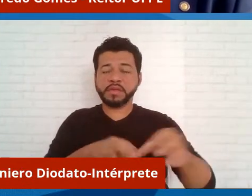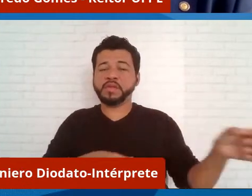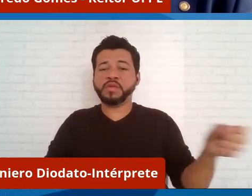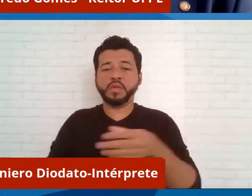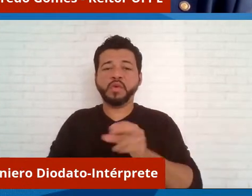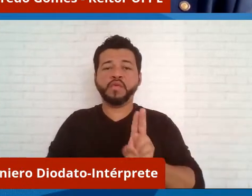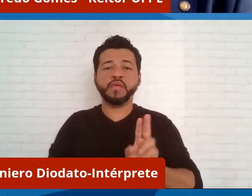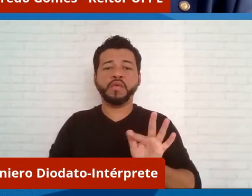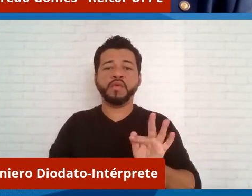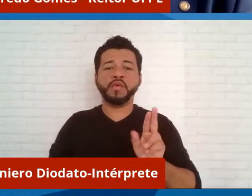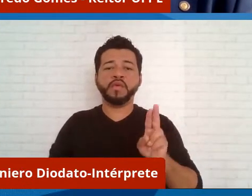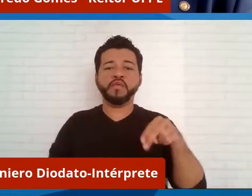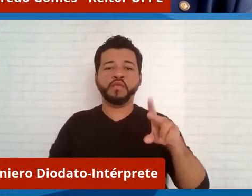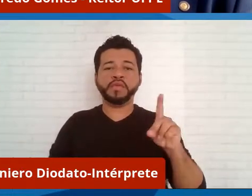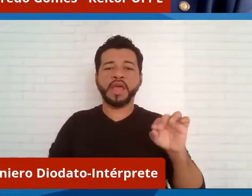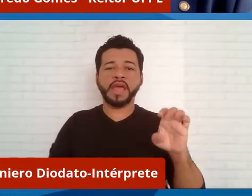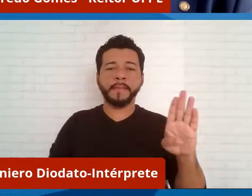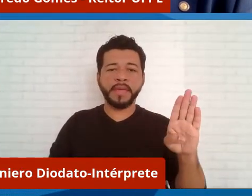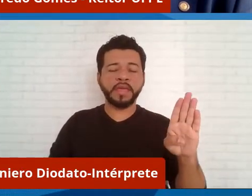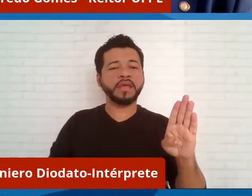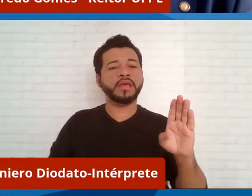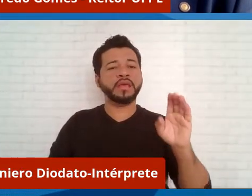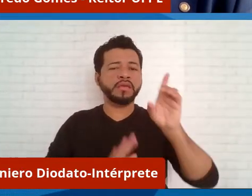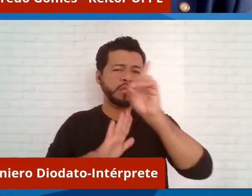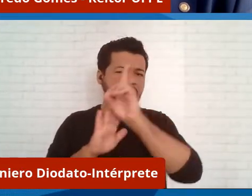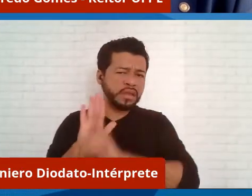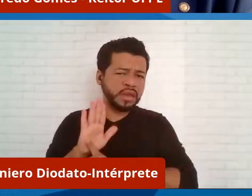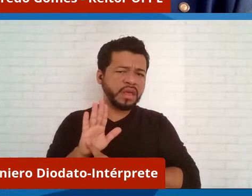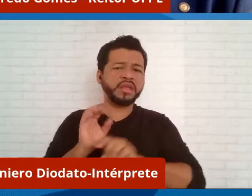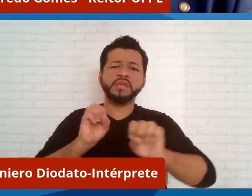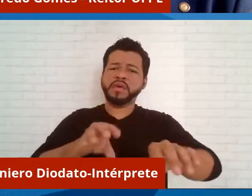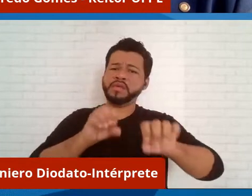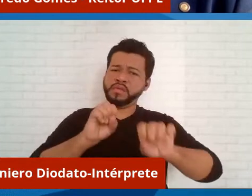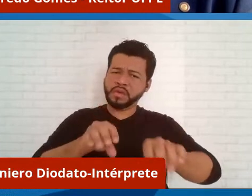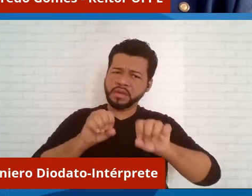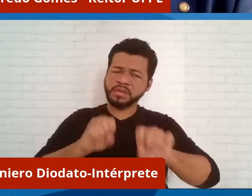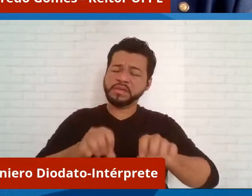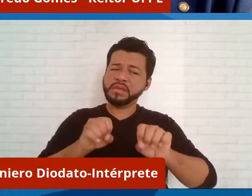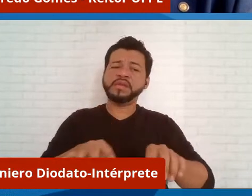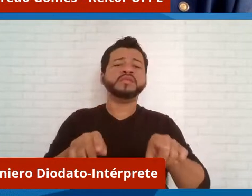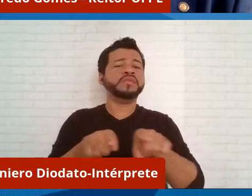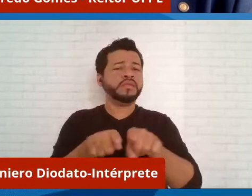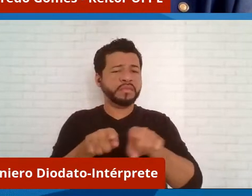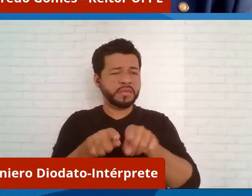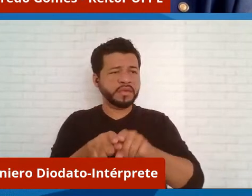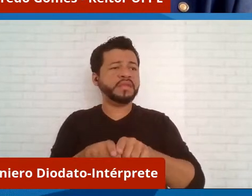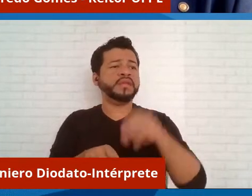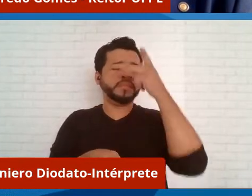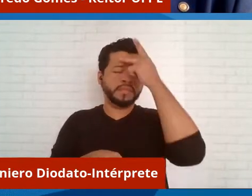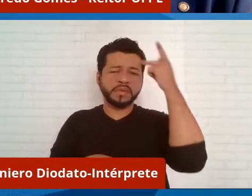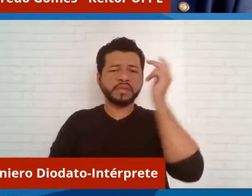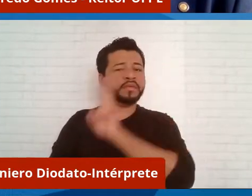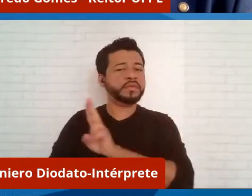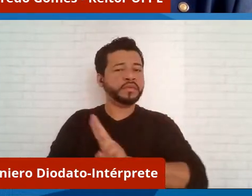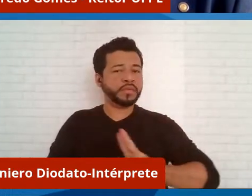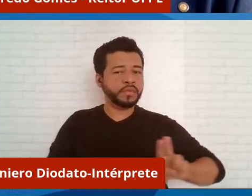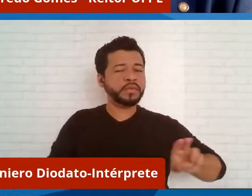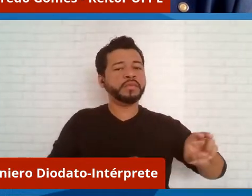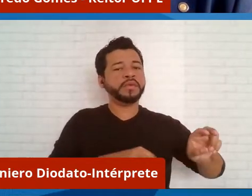Educação. Professores Romualdo Portela, Luiz Dourado, Helena Araújo e Miriam Fábia. E